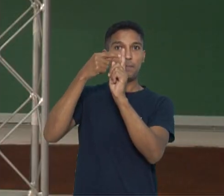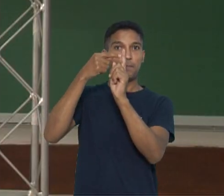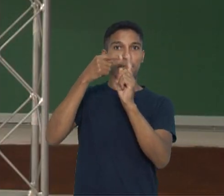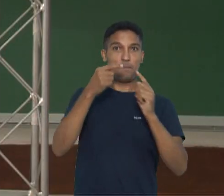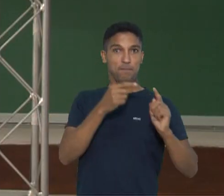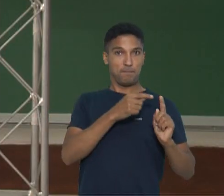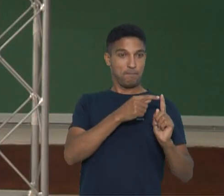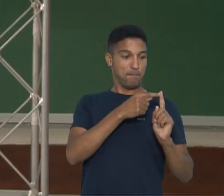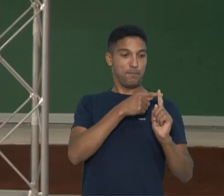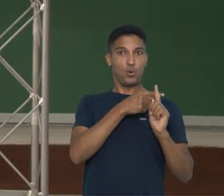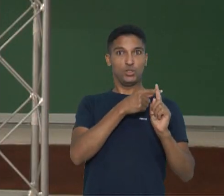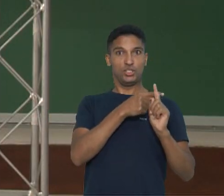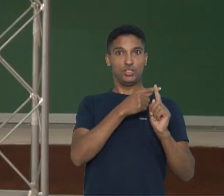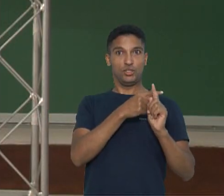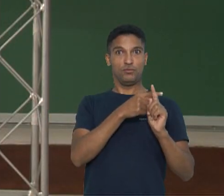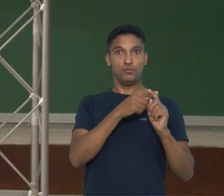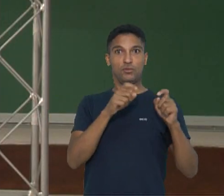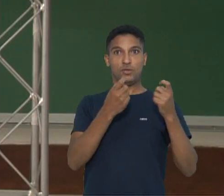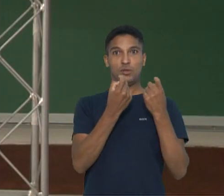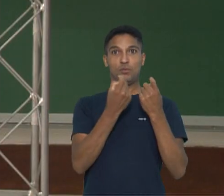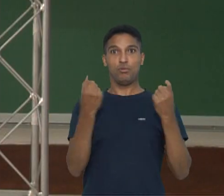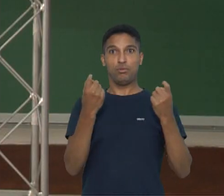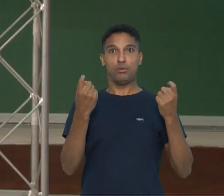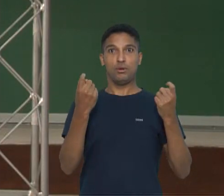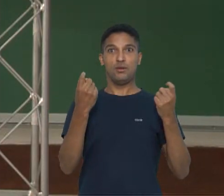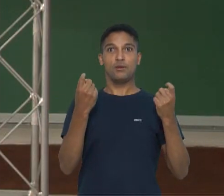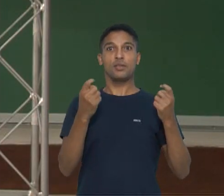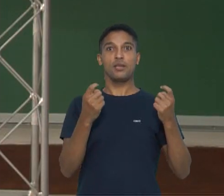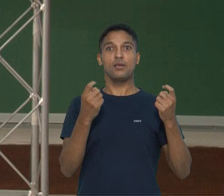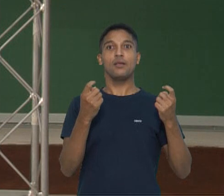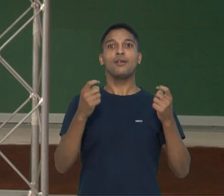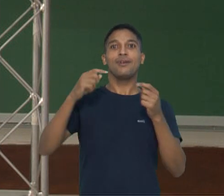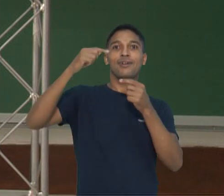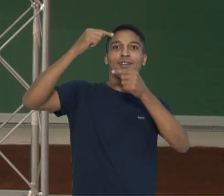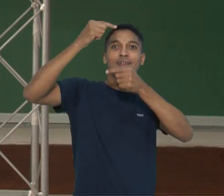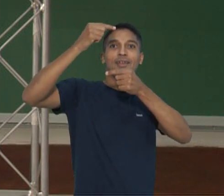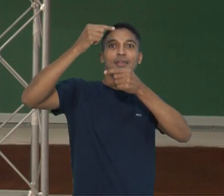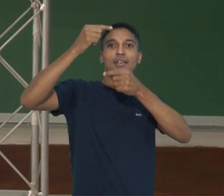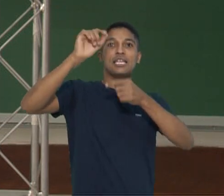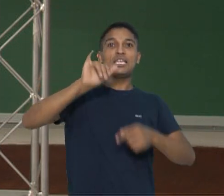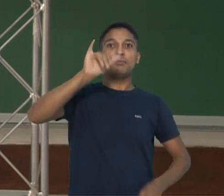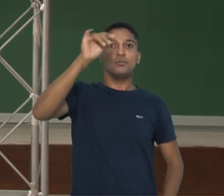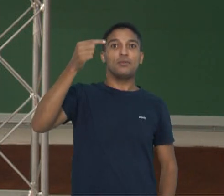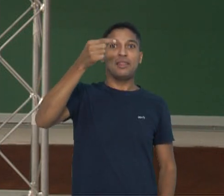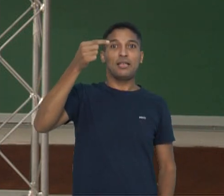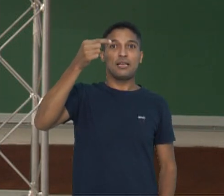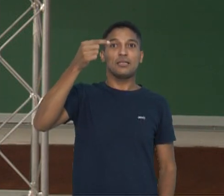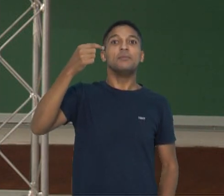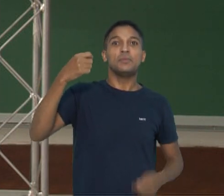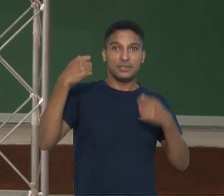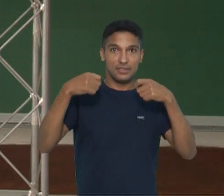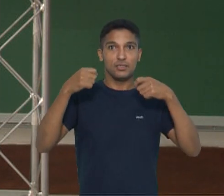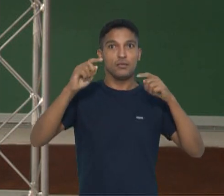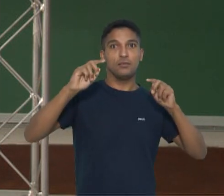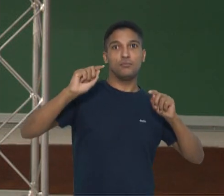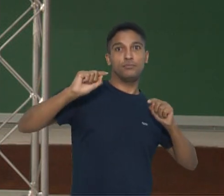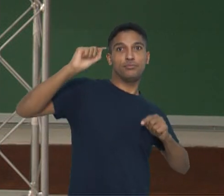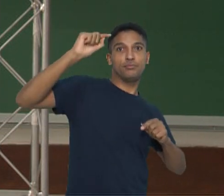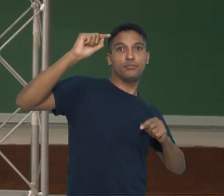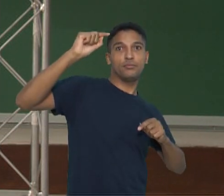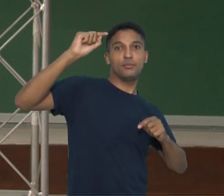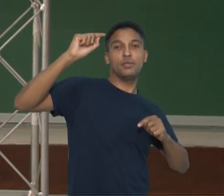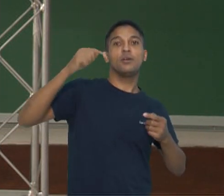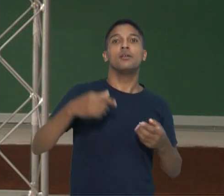a hipérbole é uma curva aberta em sentidos contrários, que tem foco,